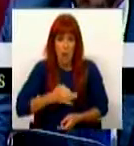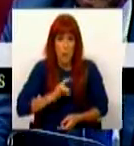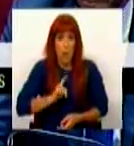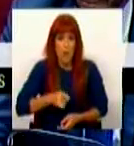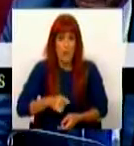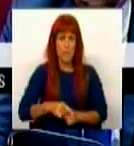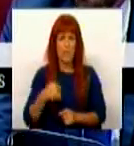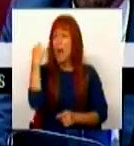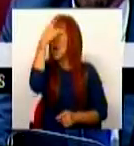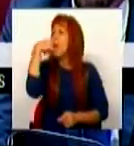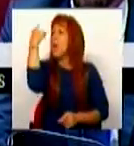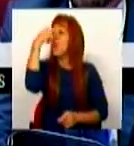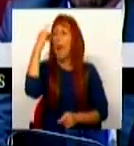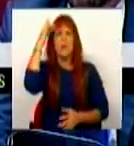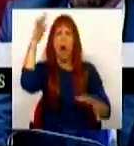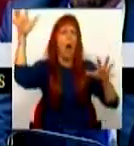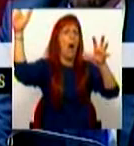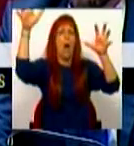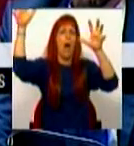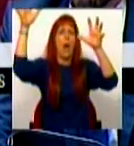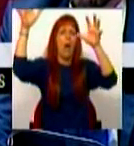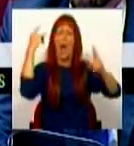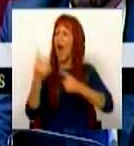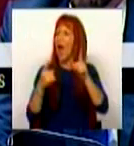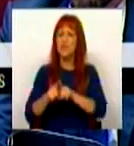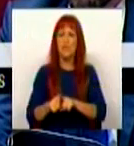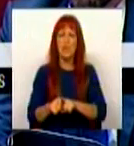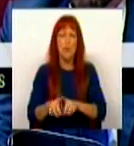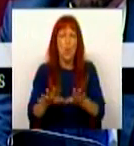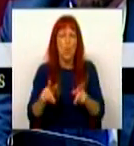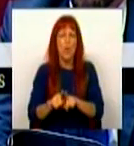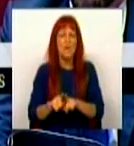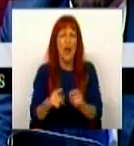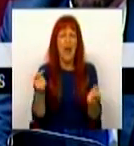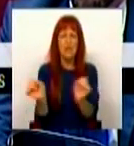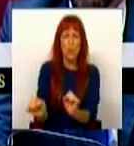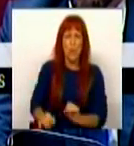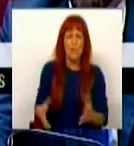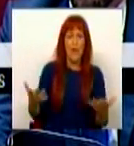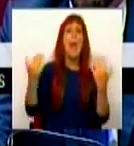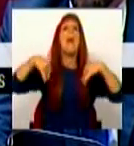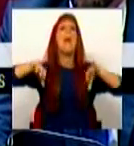Acreditaram em imagens fantasmagóricas, às vezes com asas, outras vezes sem elas,